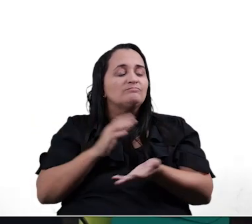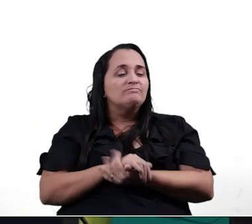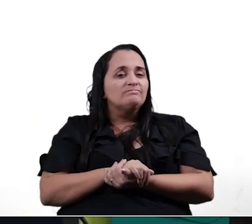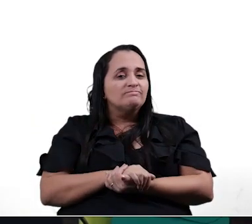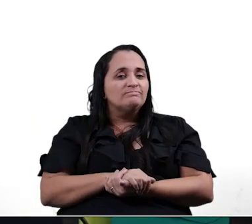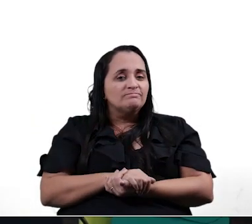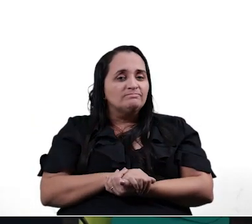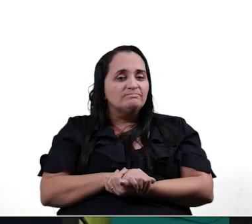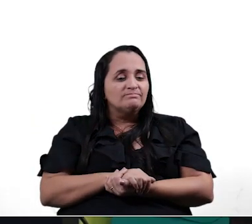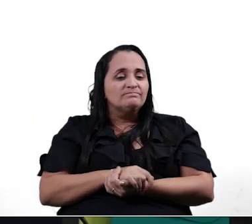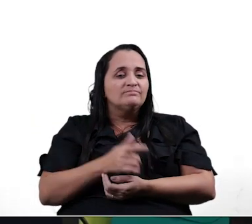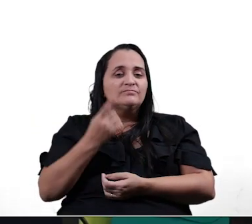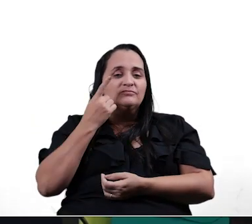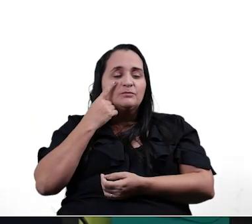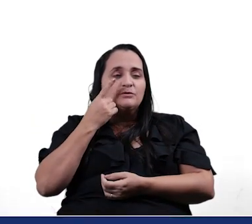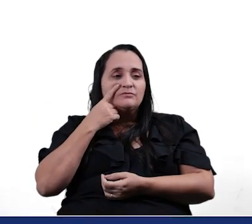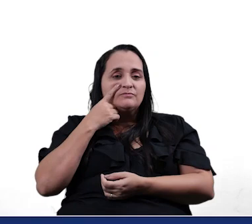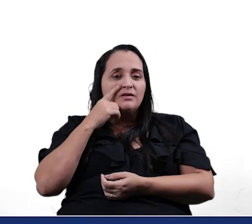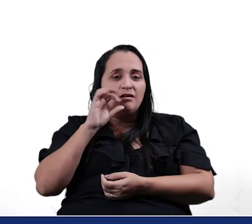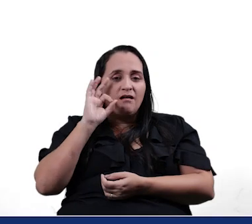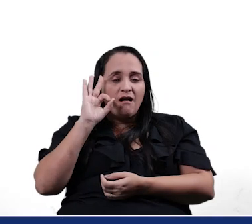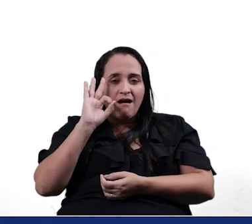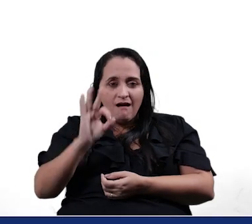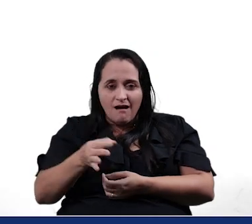Vamos ver quem acertou, quem disse que é